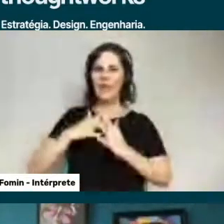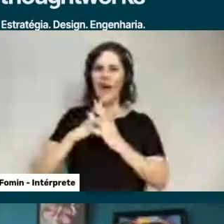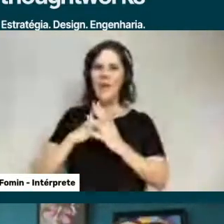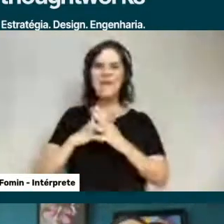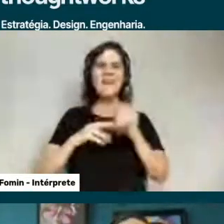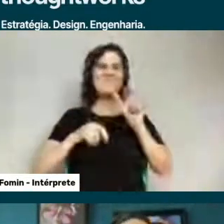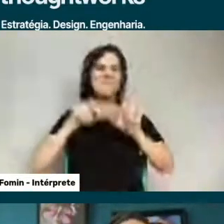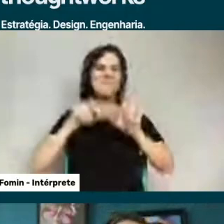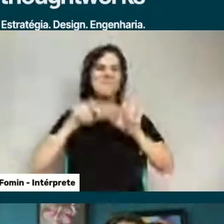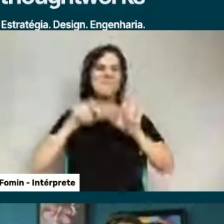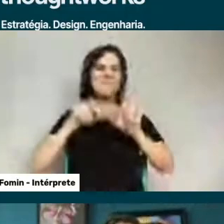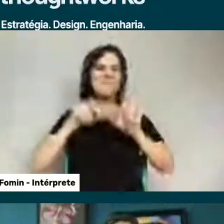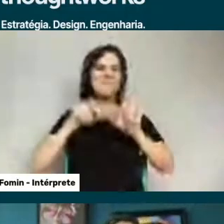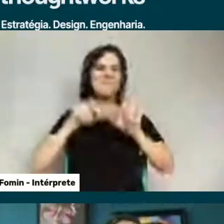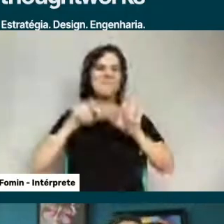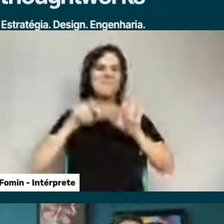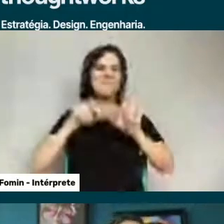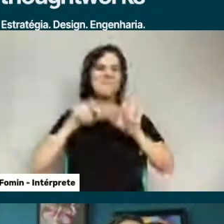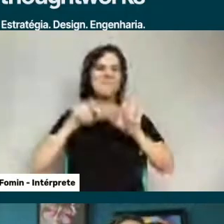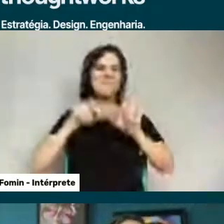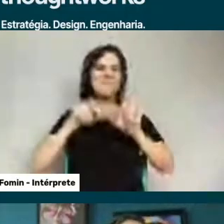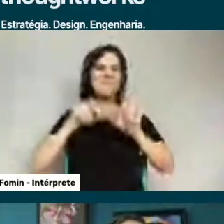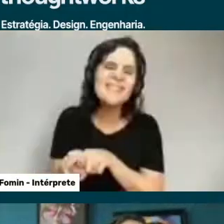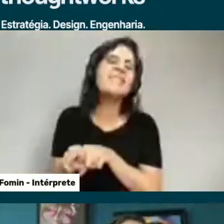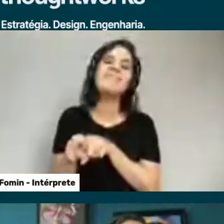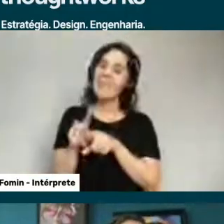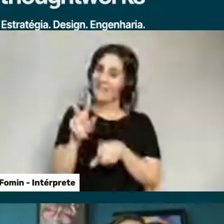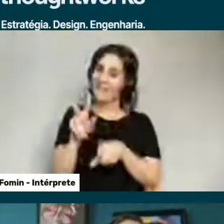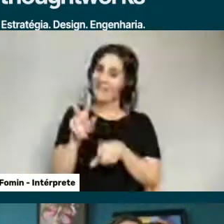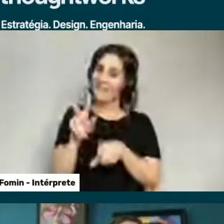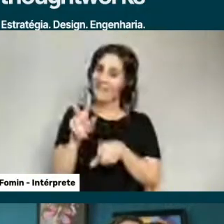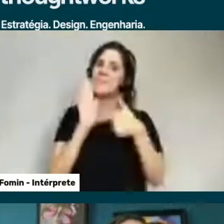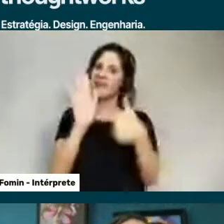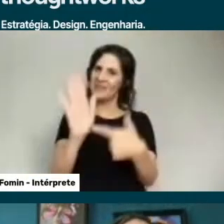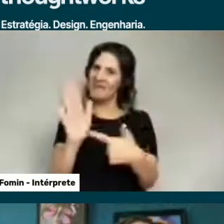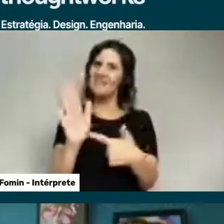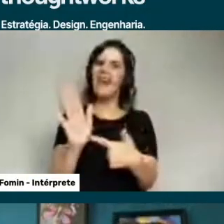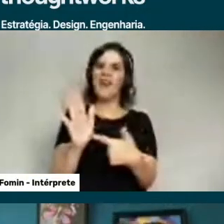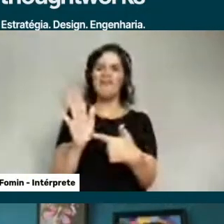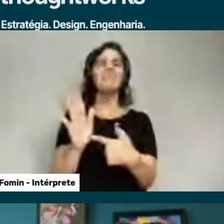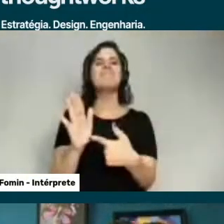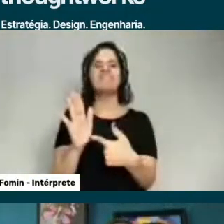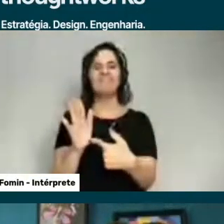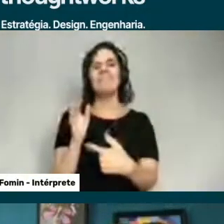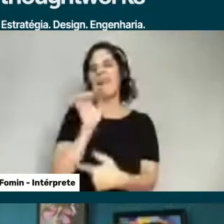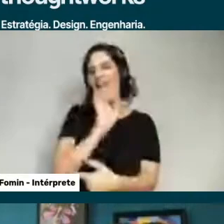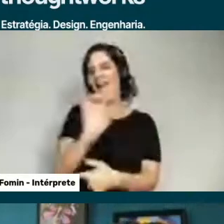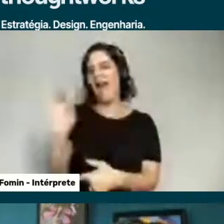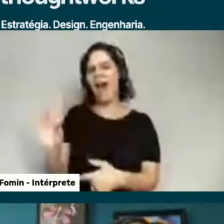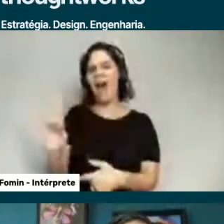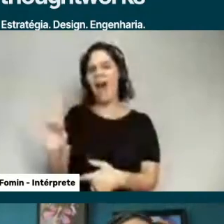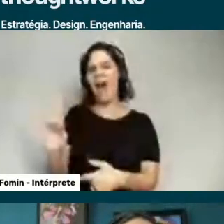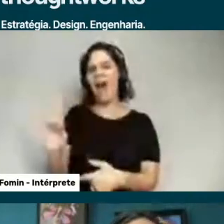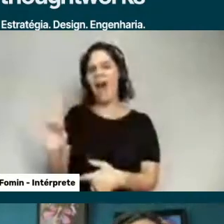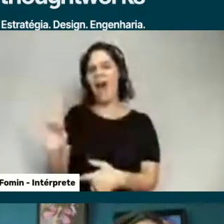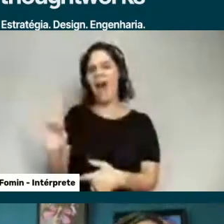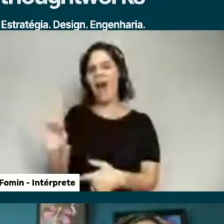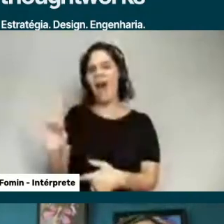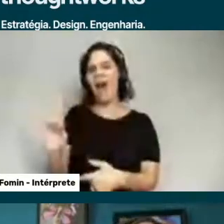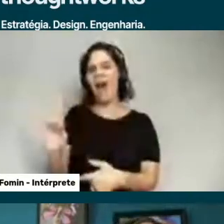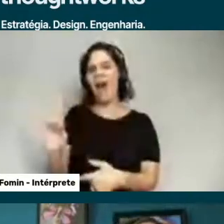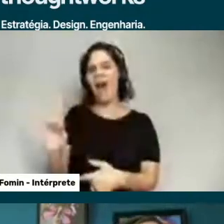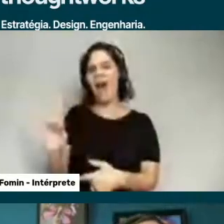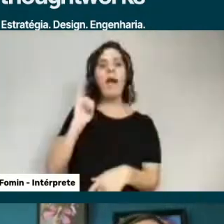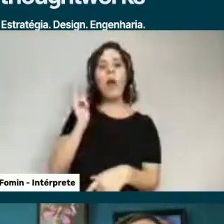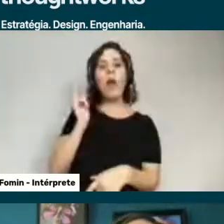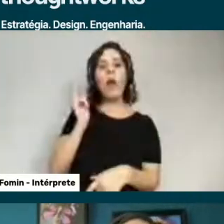parceiras, e que vão se apresentar também em primeira pessoa para vocês, contando um pouquinho das trajetórias pessoais e das